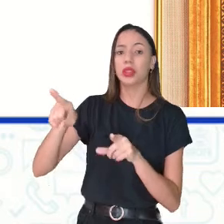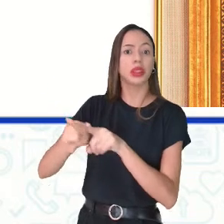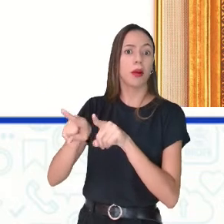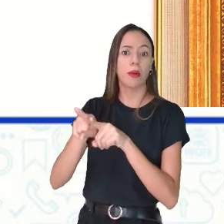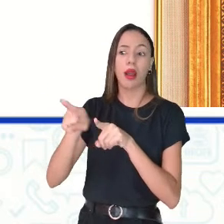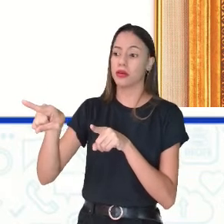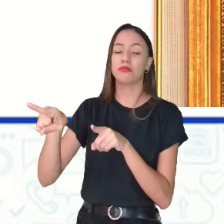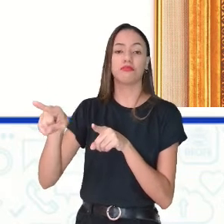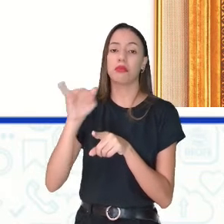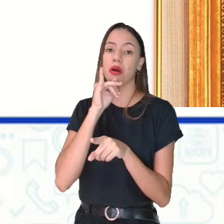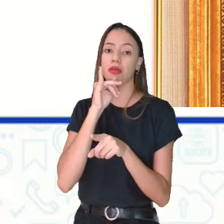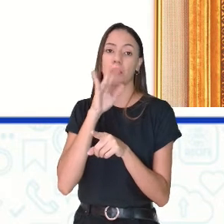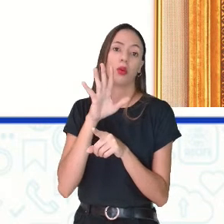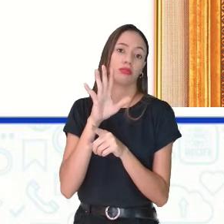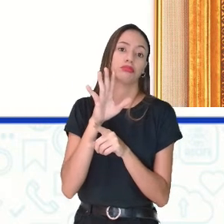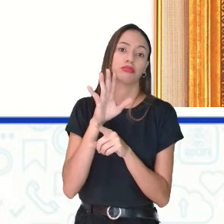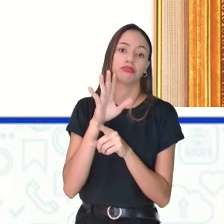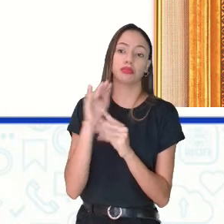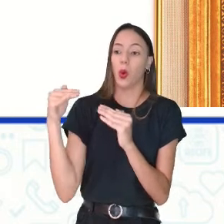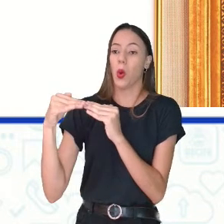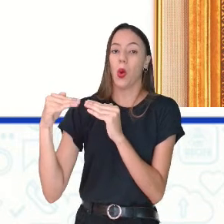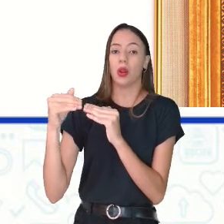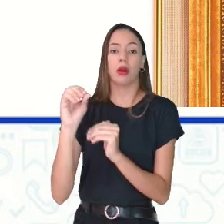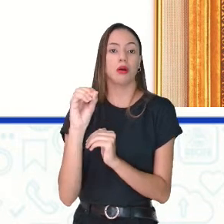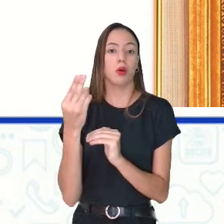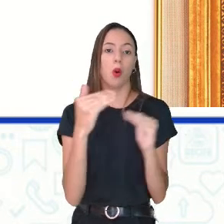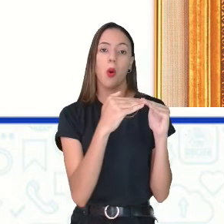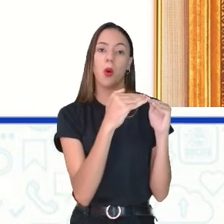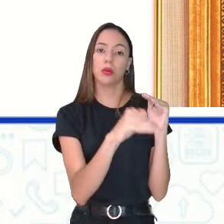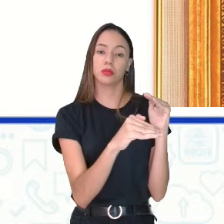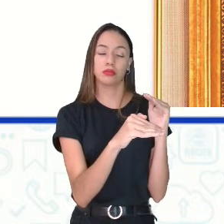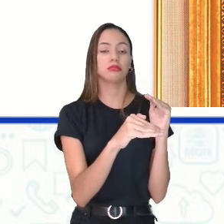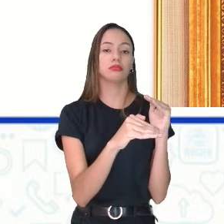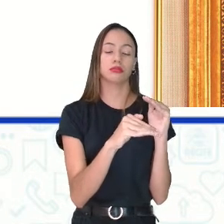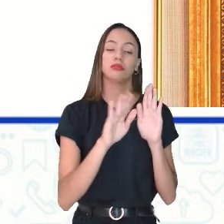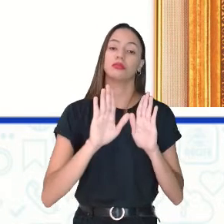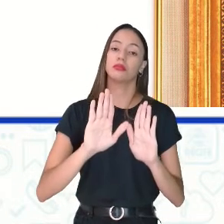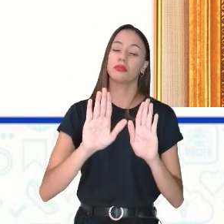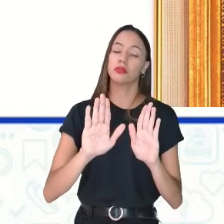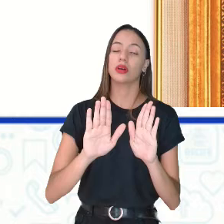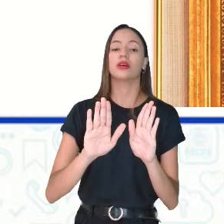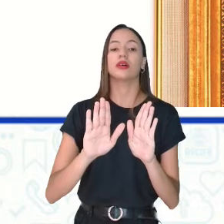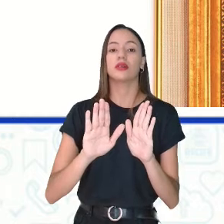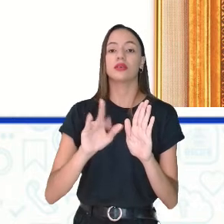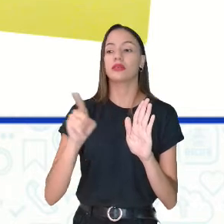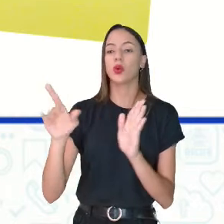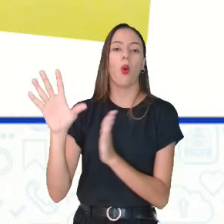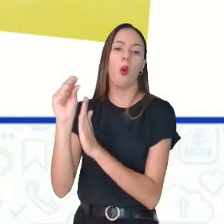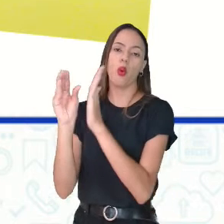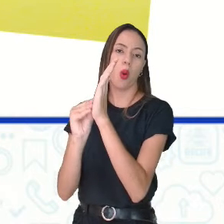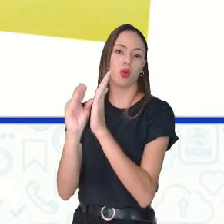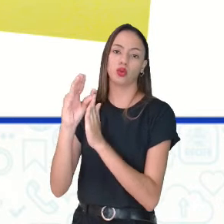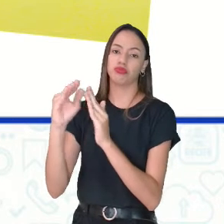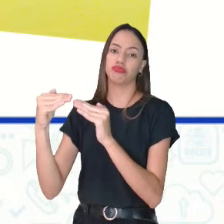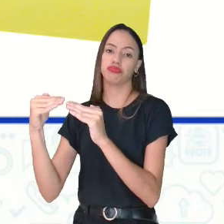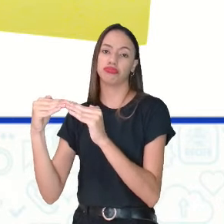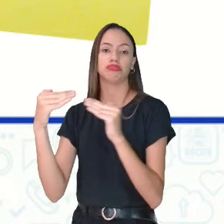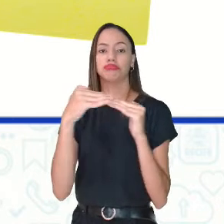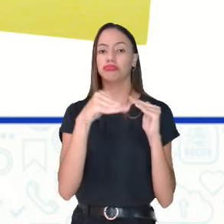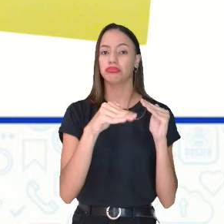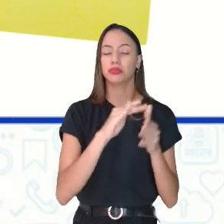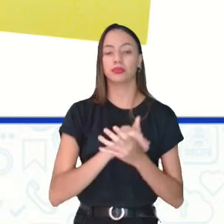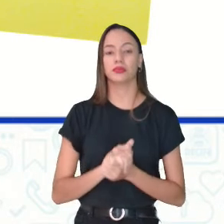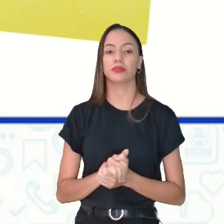contrapor, não é? Ou concordar, não é? Com determinado conteúdo.